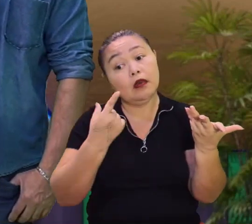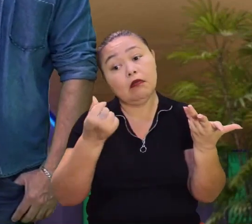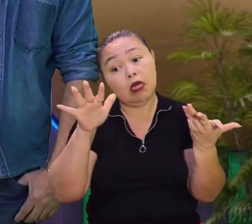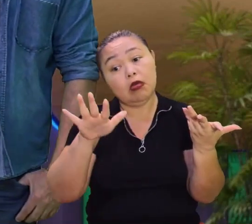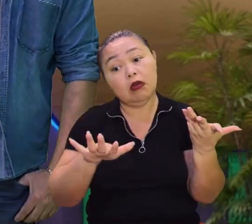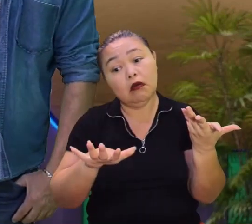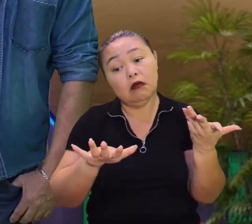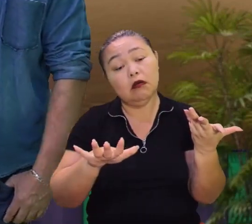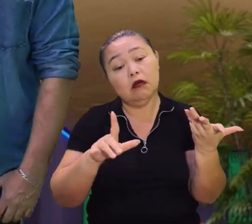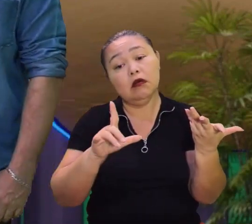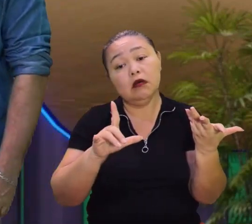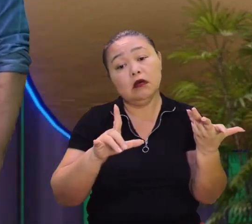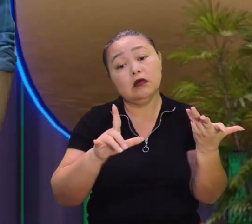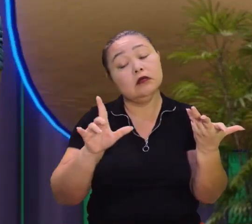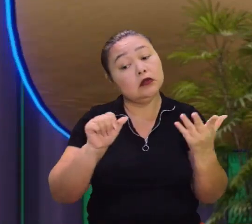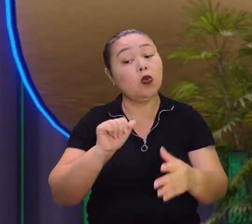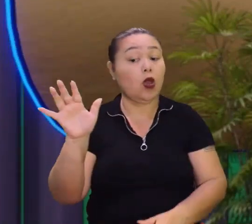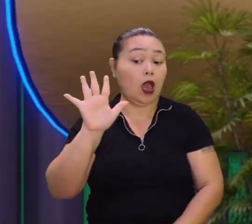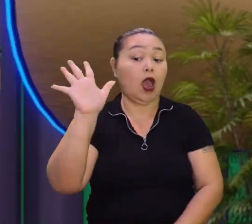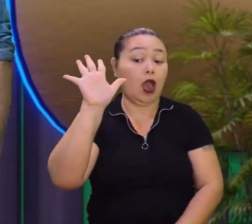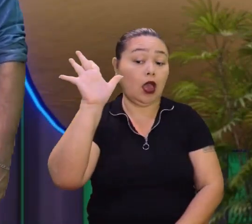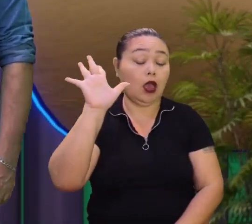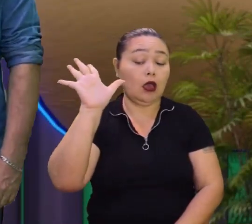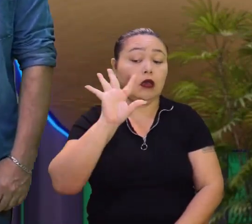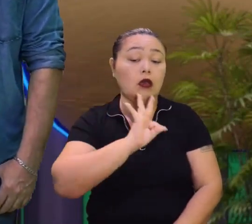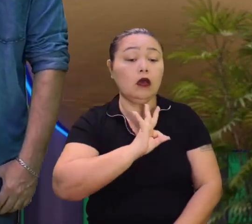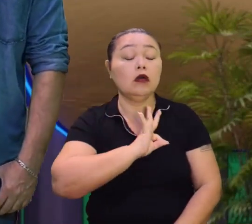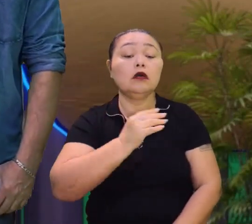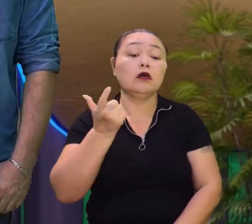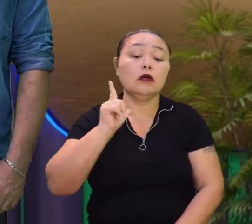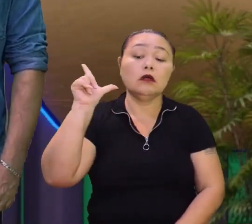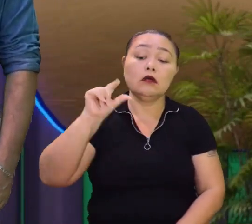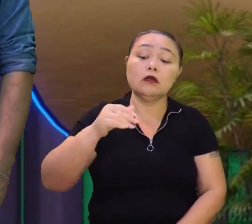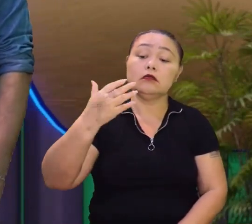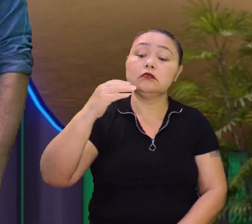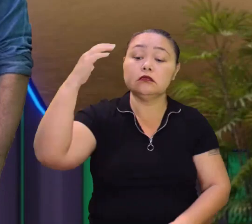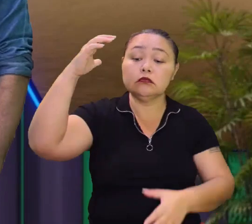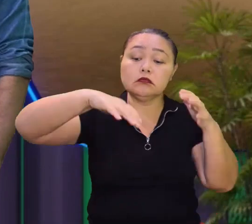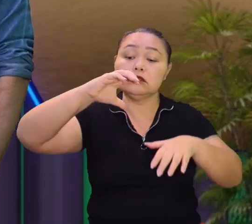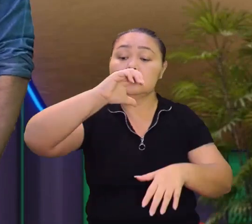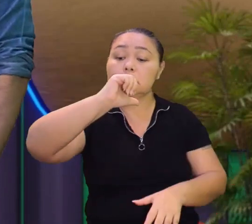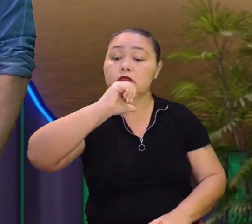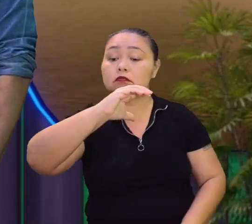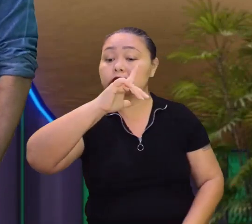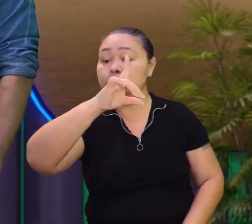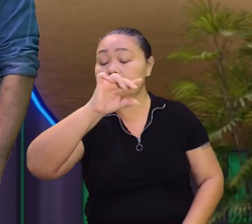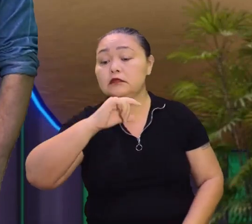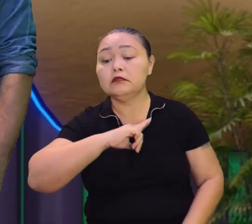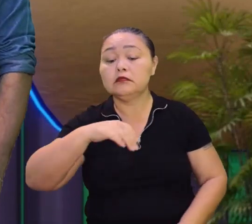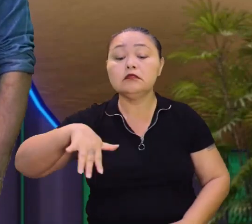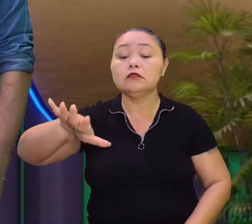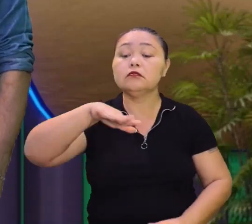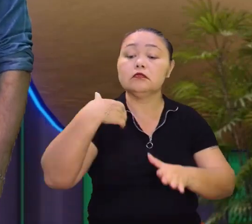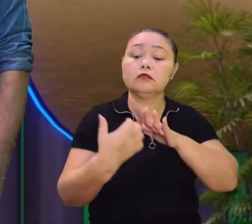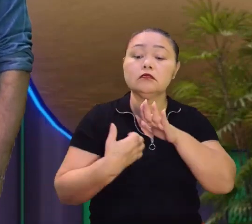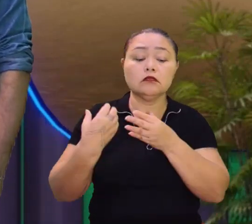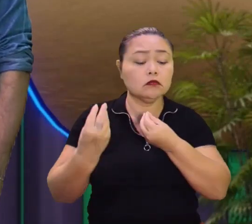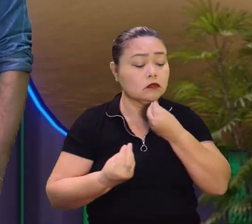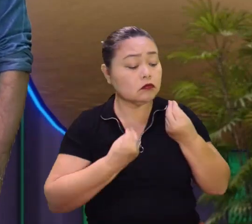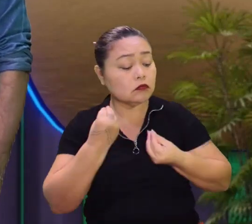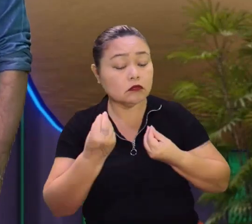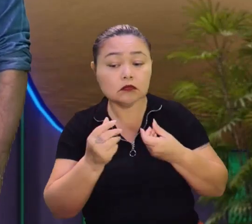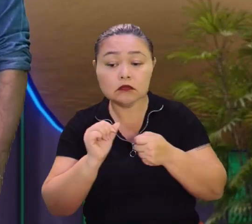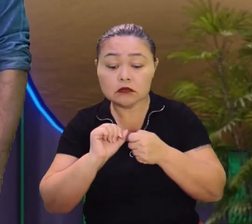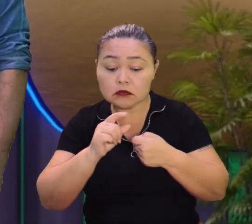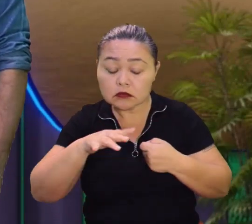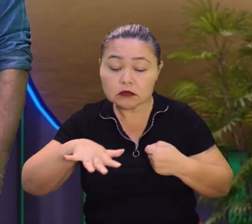acessíveis. Então, eu quero... Caro, né? Caro. Eu quero diminuir, então, a chuva ácida numa região industrial. Então, vamos buscar maneira,